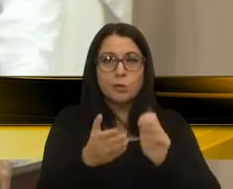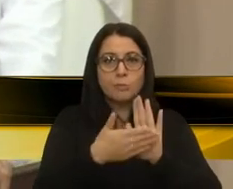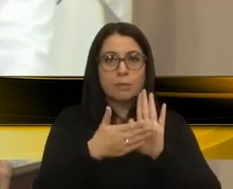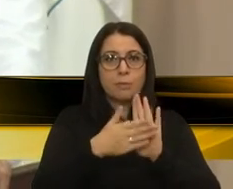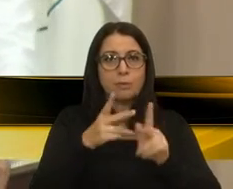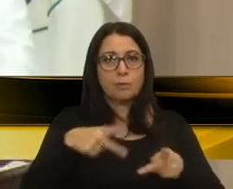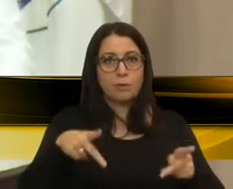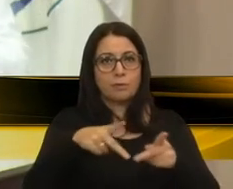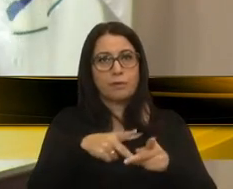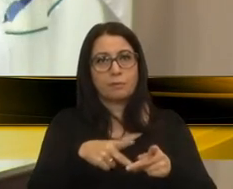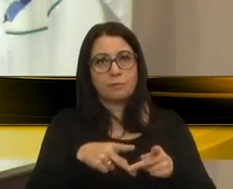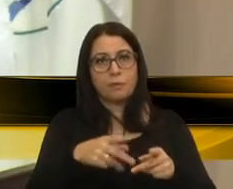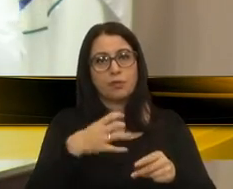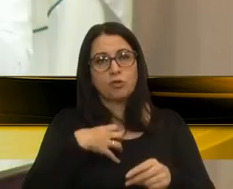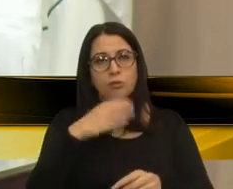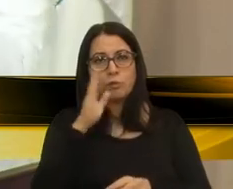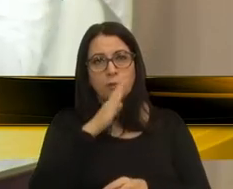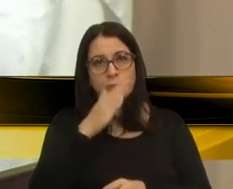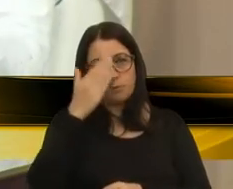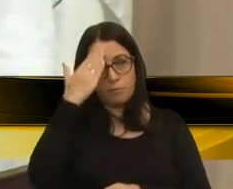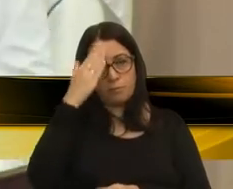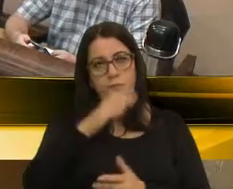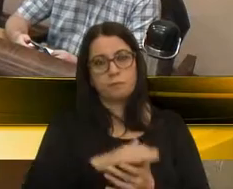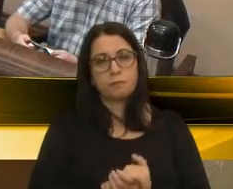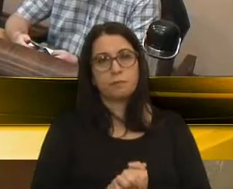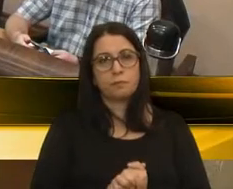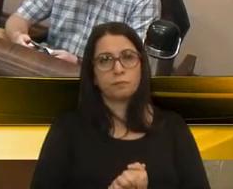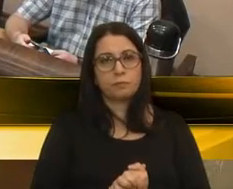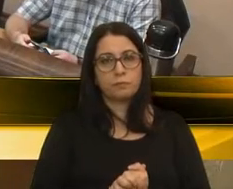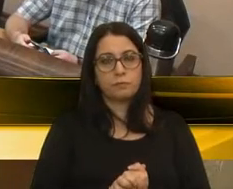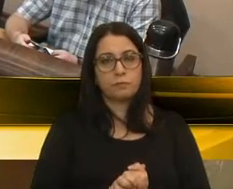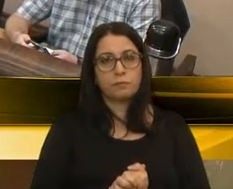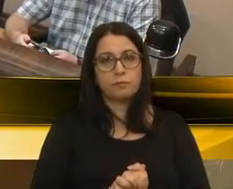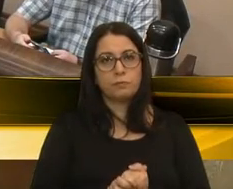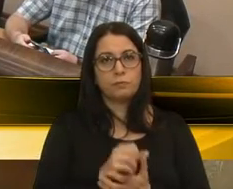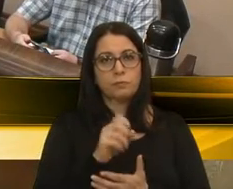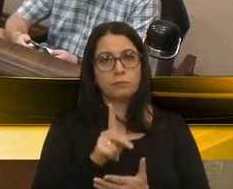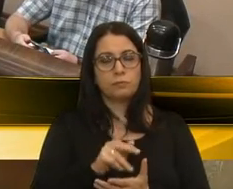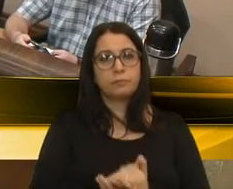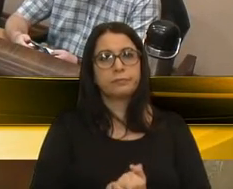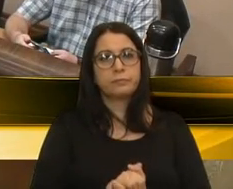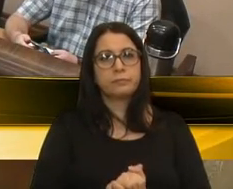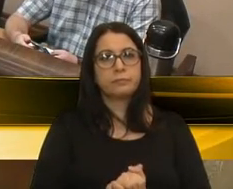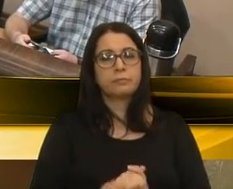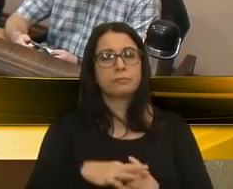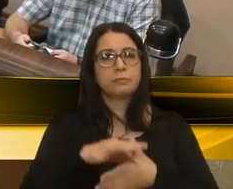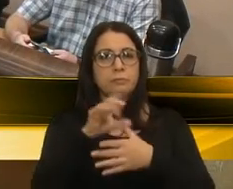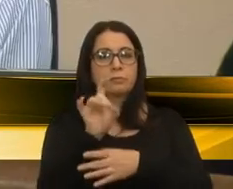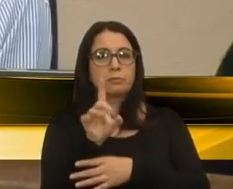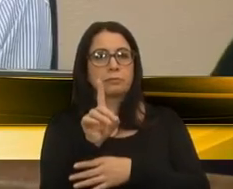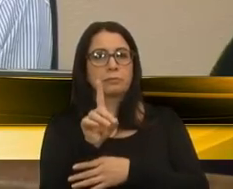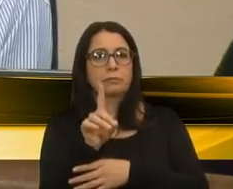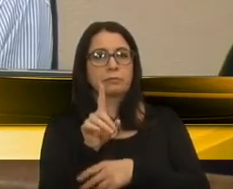nosso povo. Então, de forma rápida, era isso. Obrigado. Ok. Uma